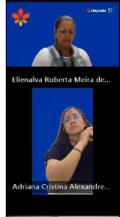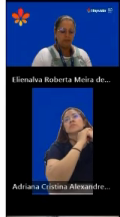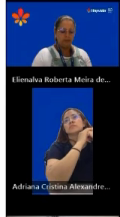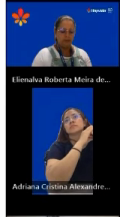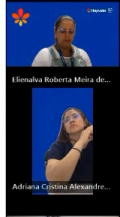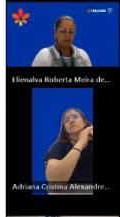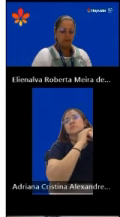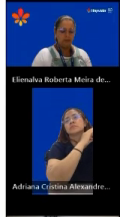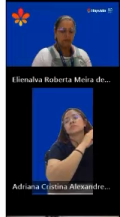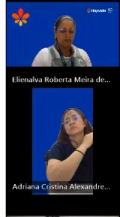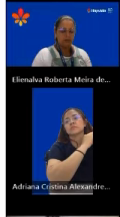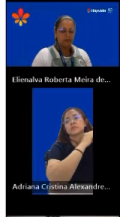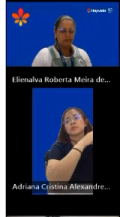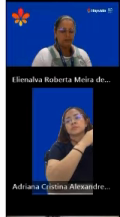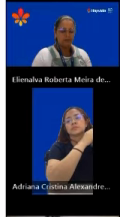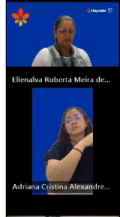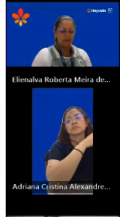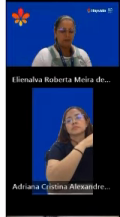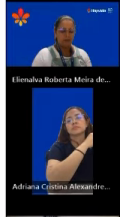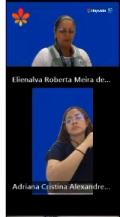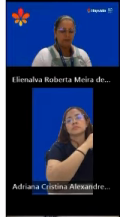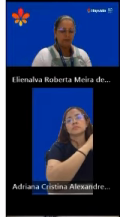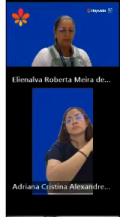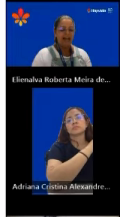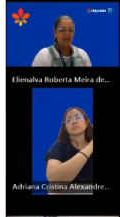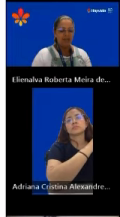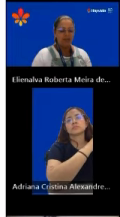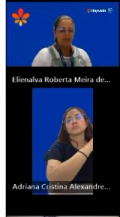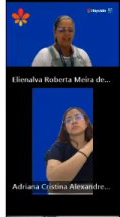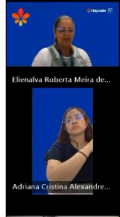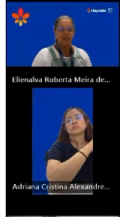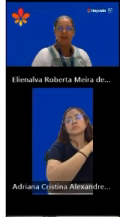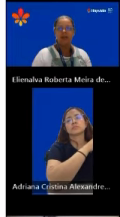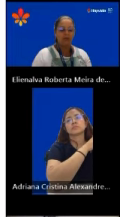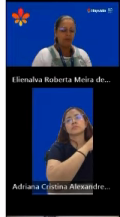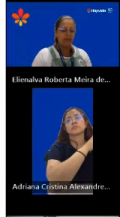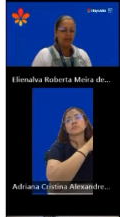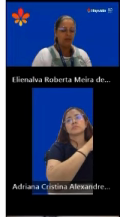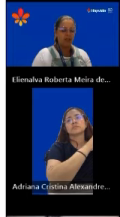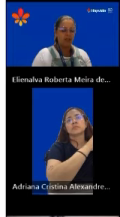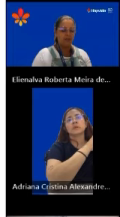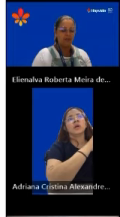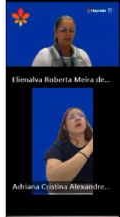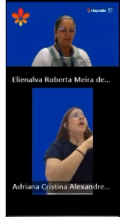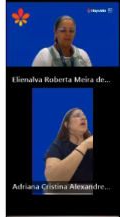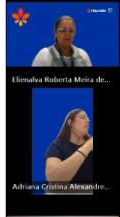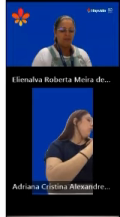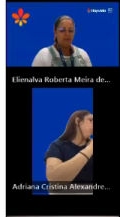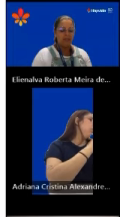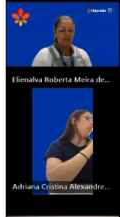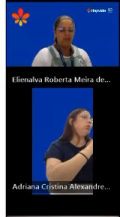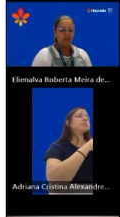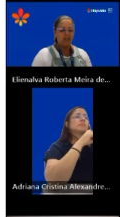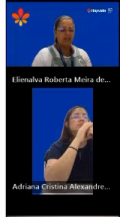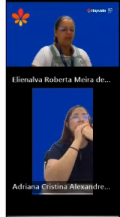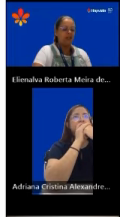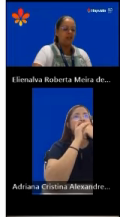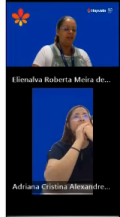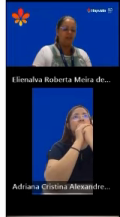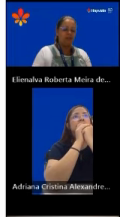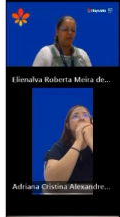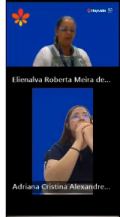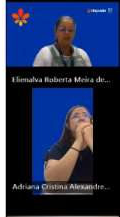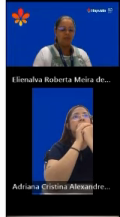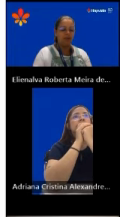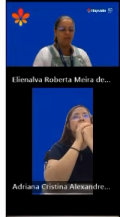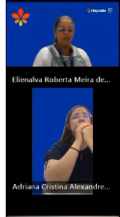gente percebe que do lado de fora, ali, dependendo de como esse carrinho fica, onde ele fica, né, ele vai ficando um pouco amarelado, né, ele vai ficando um pouco